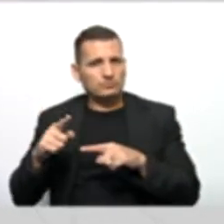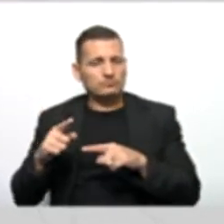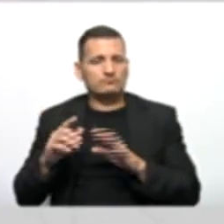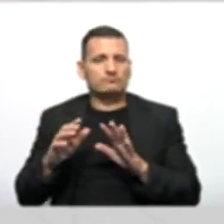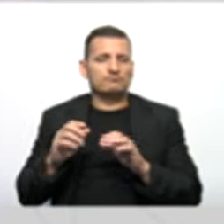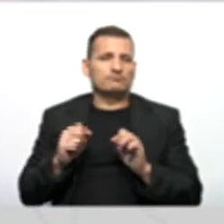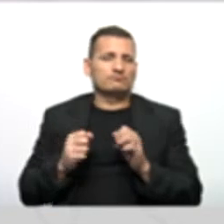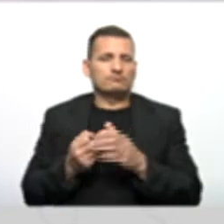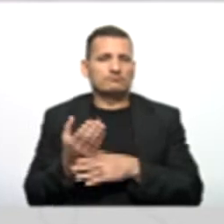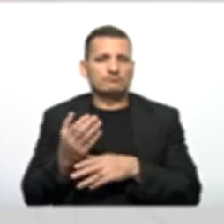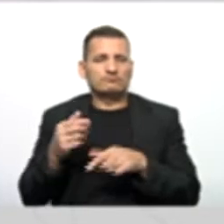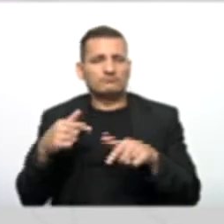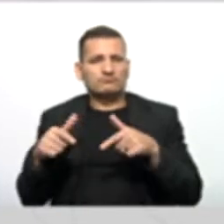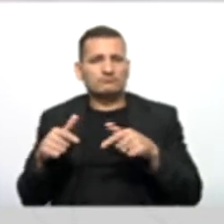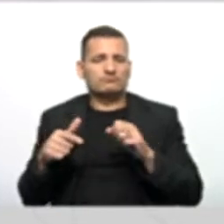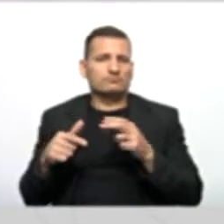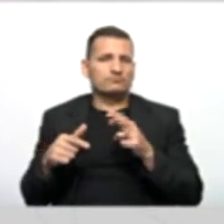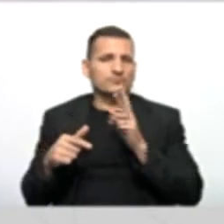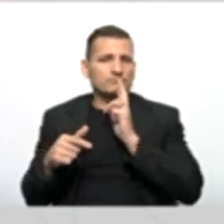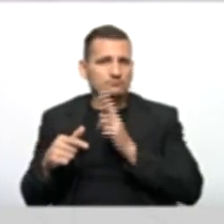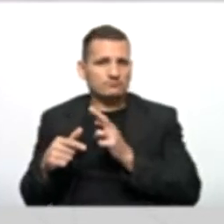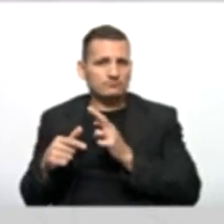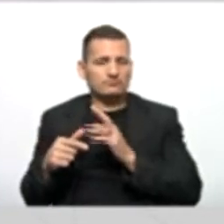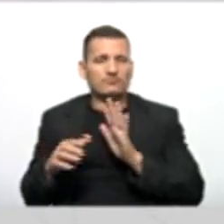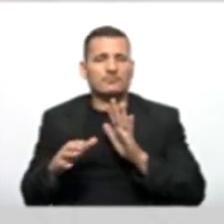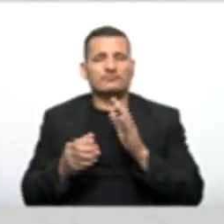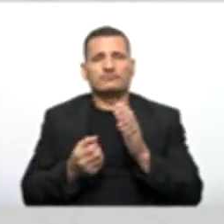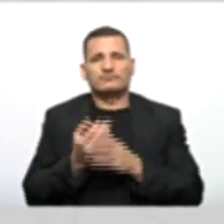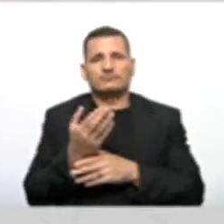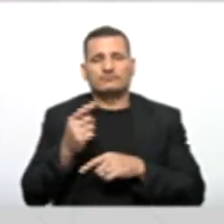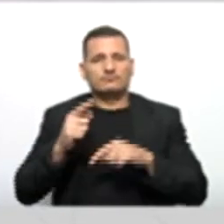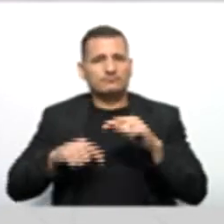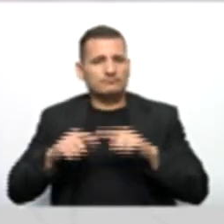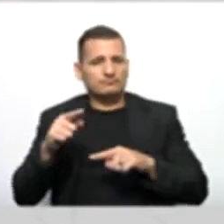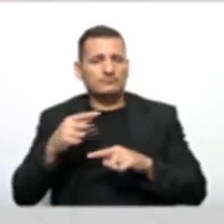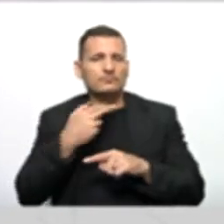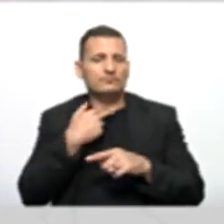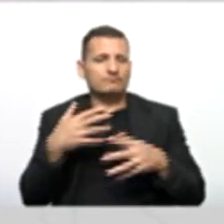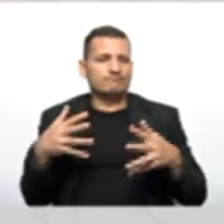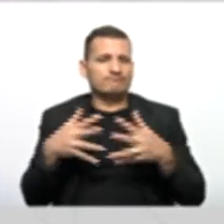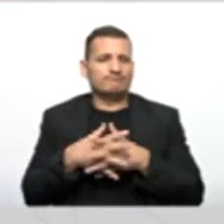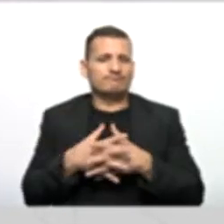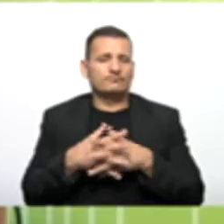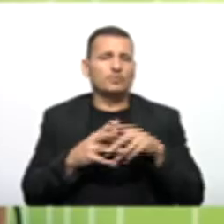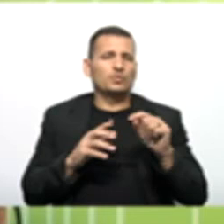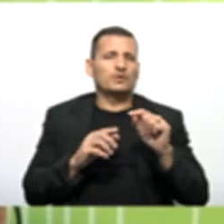pode criar o serviço ou um resultado exclusivo. Mas na criação de um produto, a gente não pode confundir o